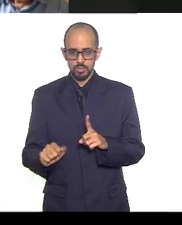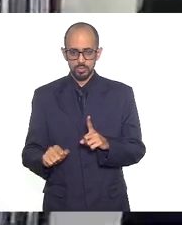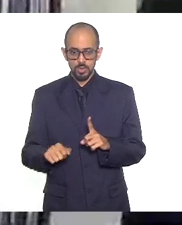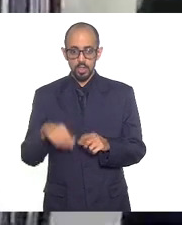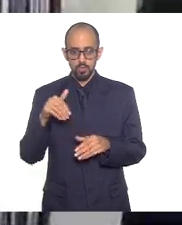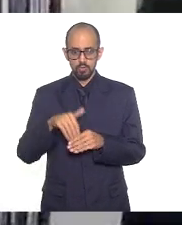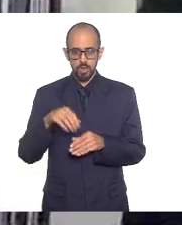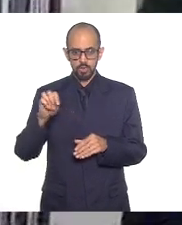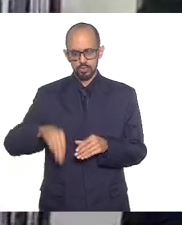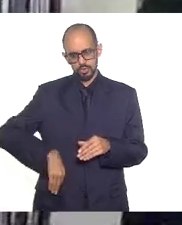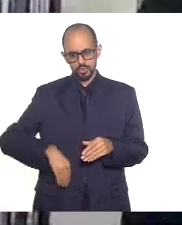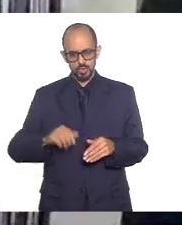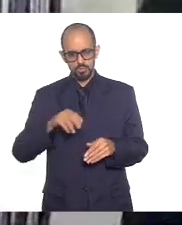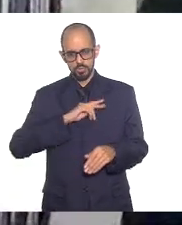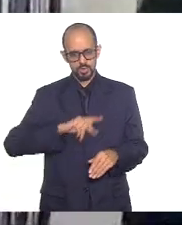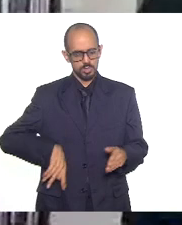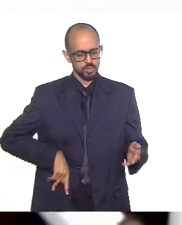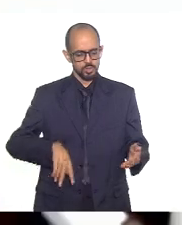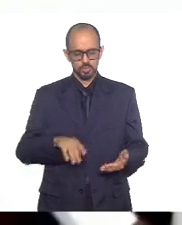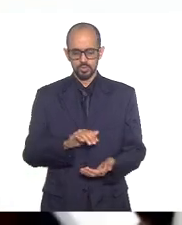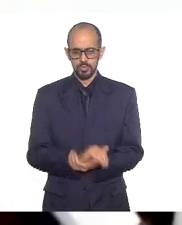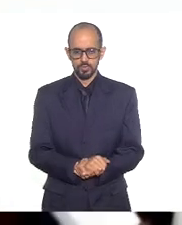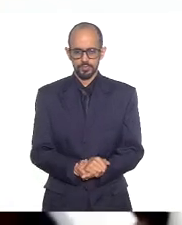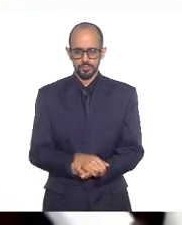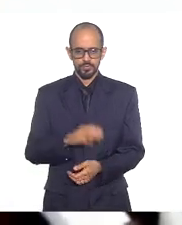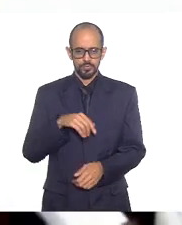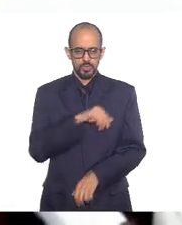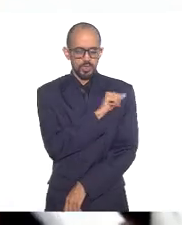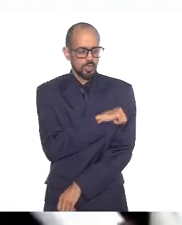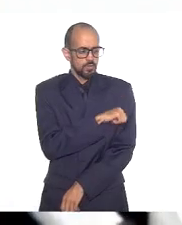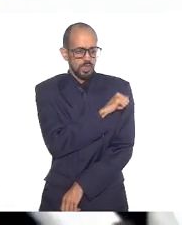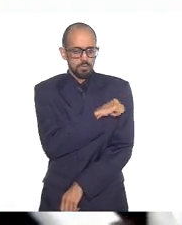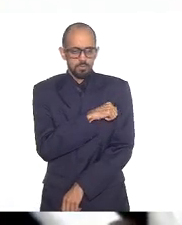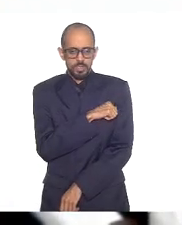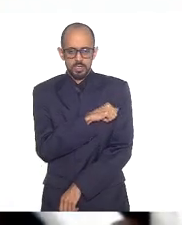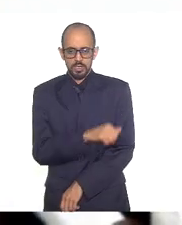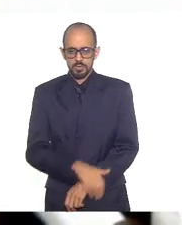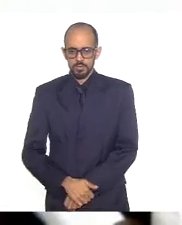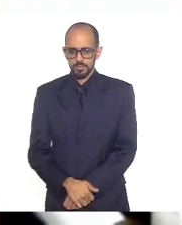Voto sim, presidente. Deputada enfermeira Rejane.